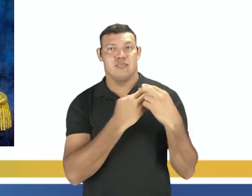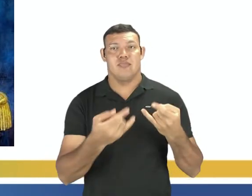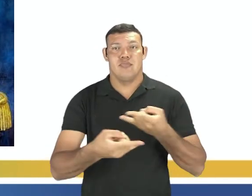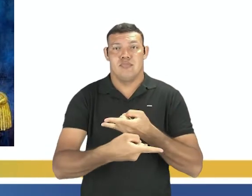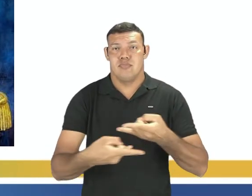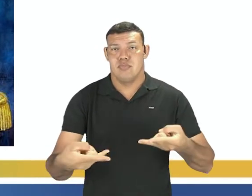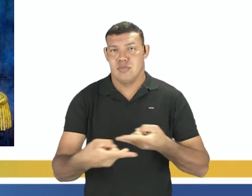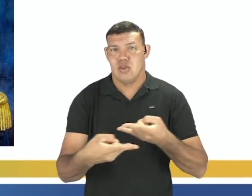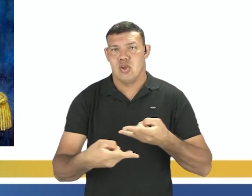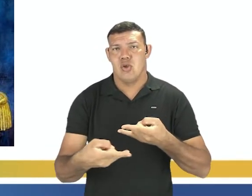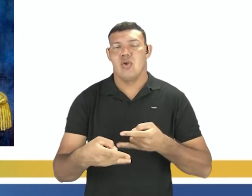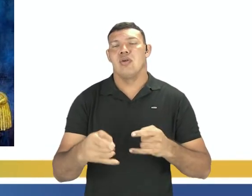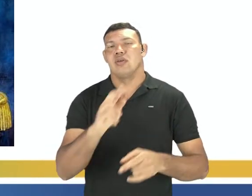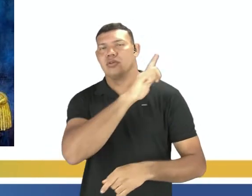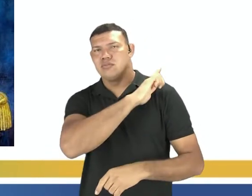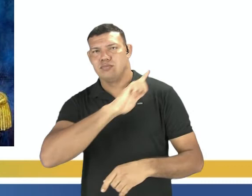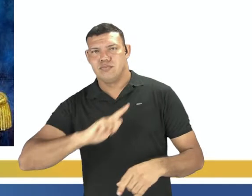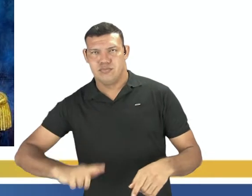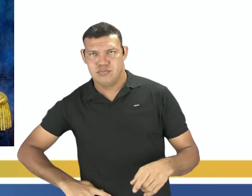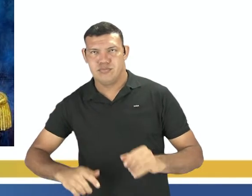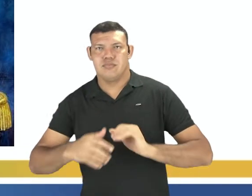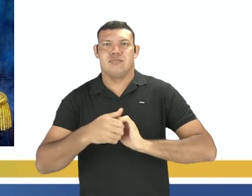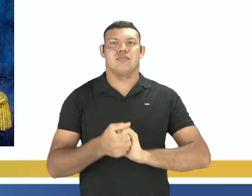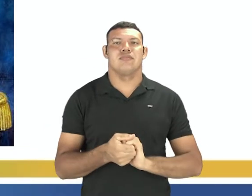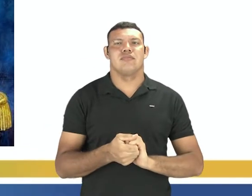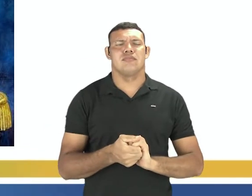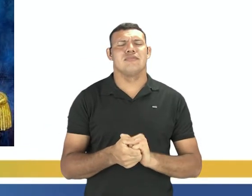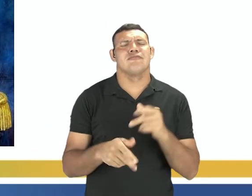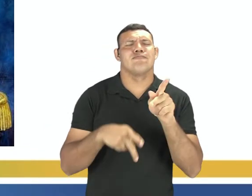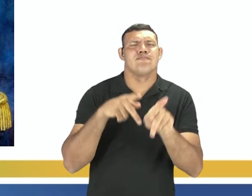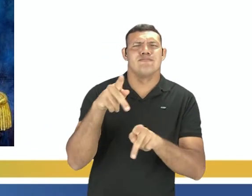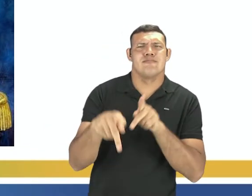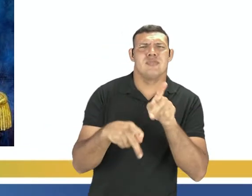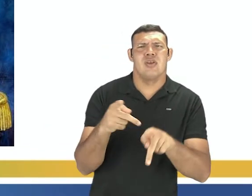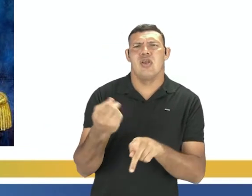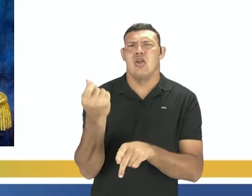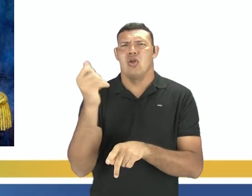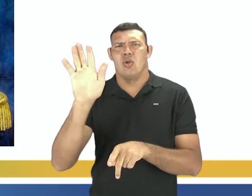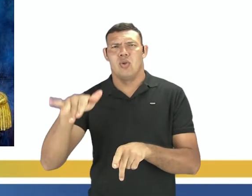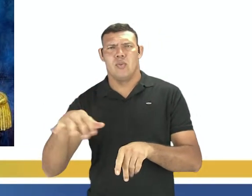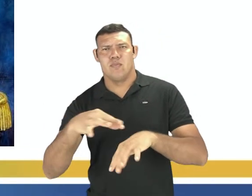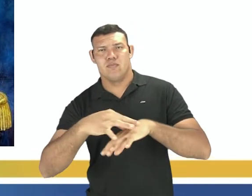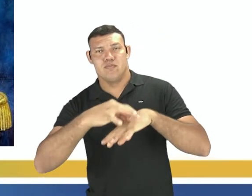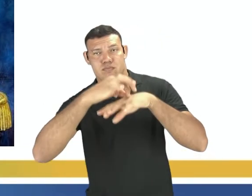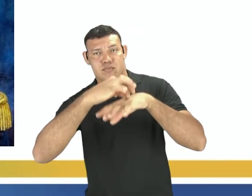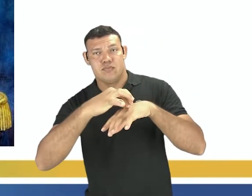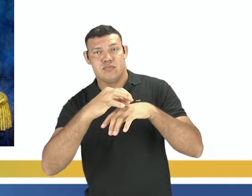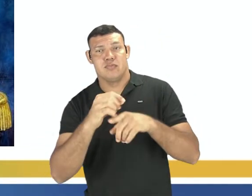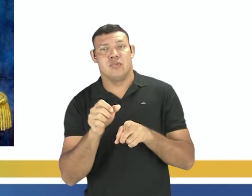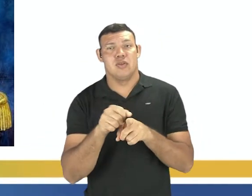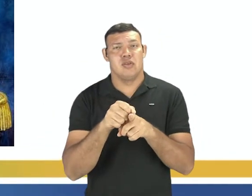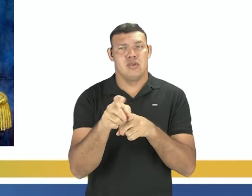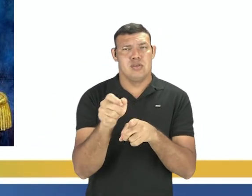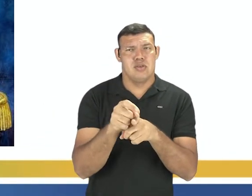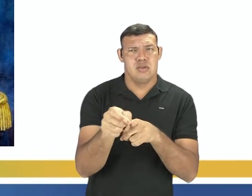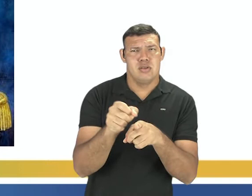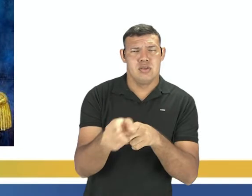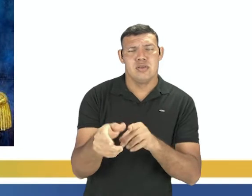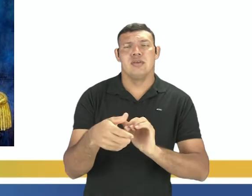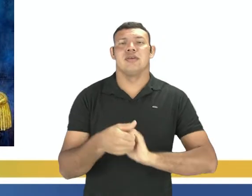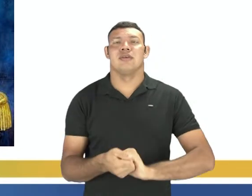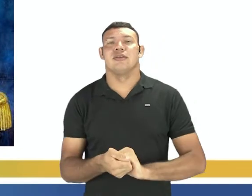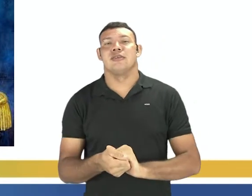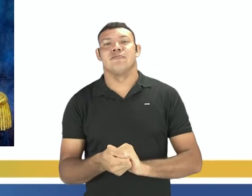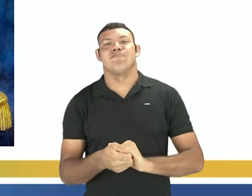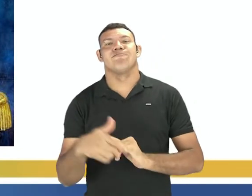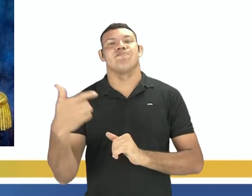essa responsabilidade da emissão da moeda para o governo, né? E também ele faz algumas questões populares, como baixar o preço da carne,